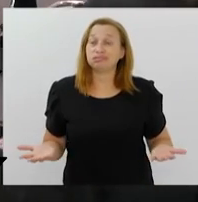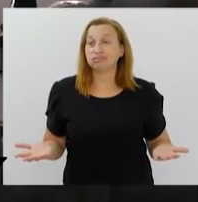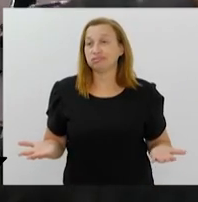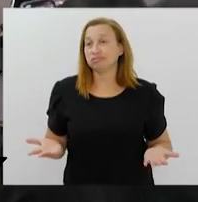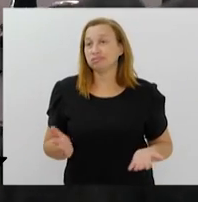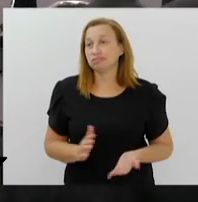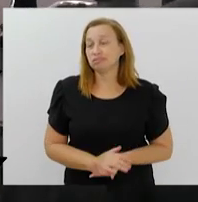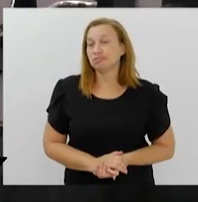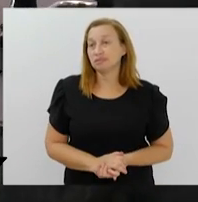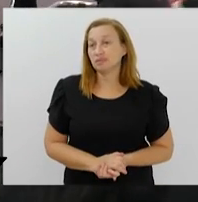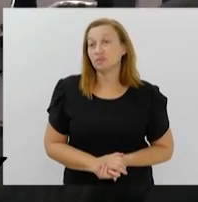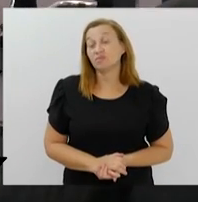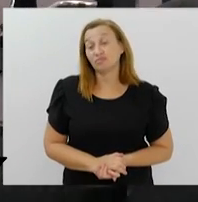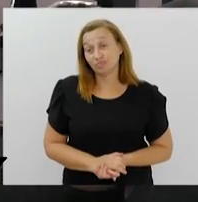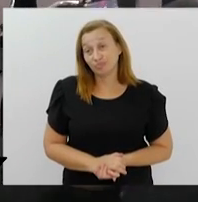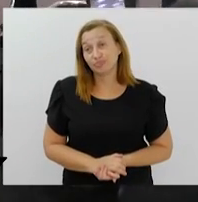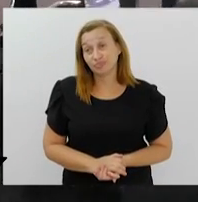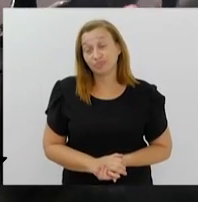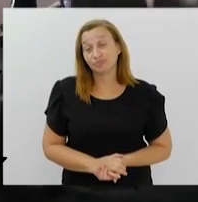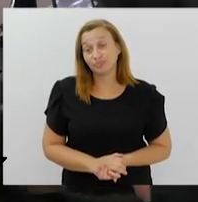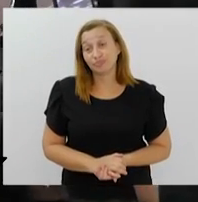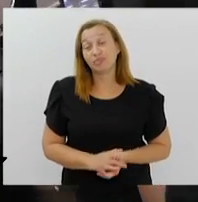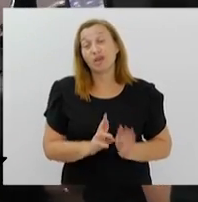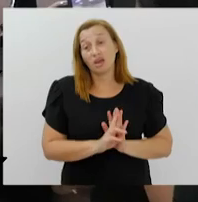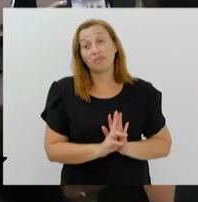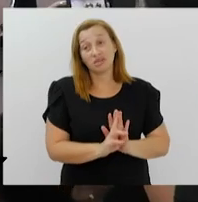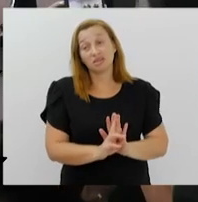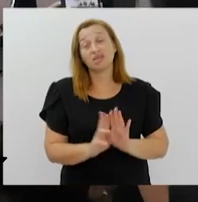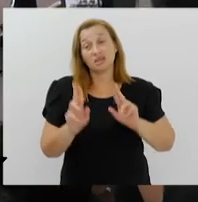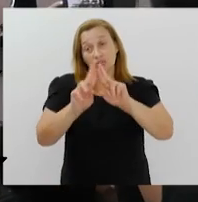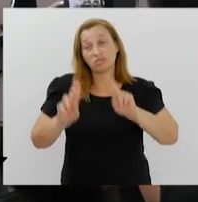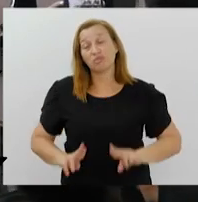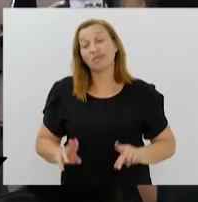vontade são da unimedia são representantes da